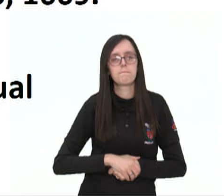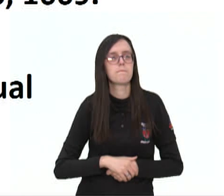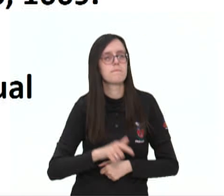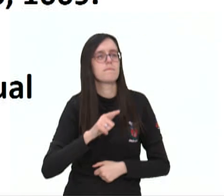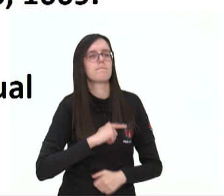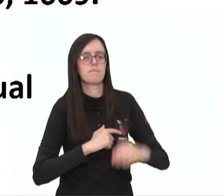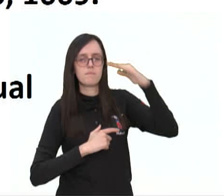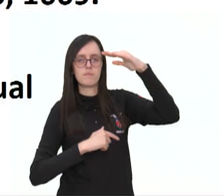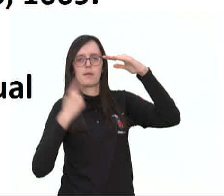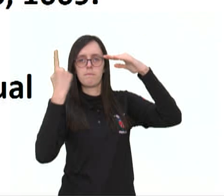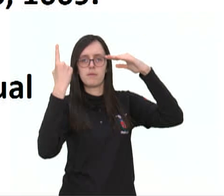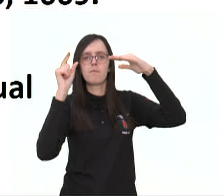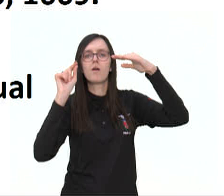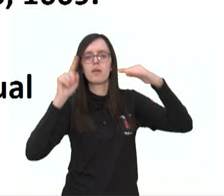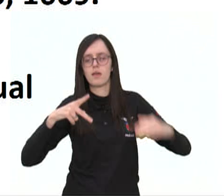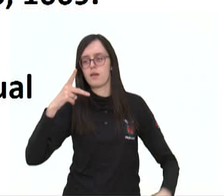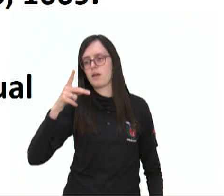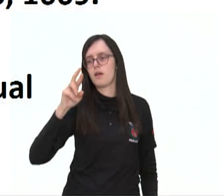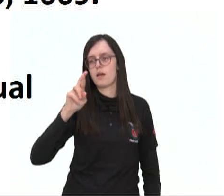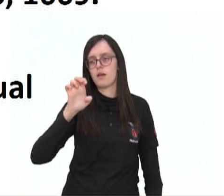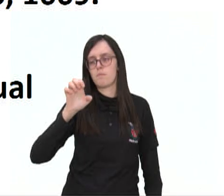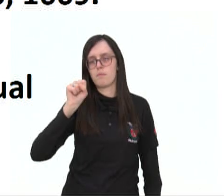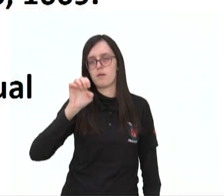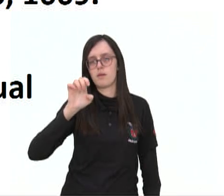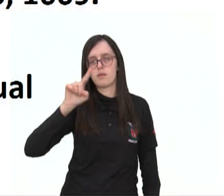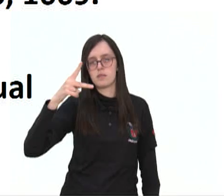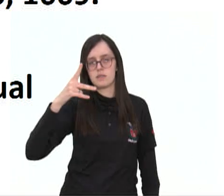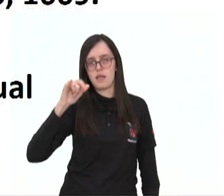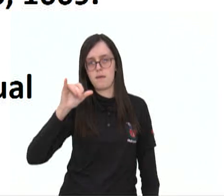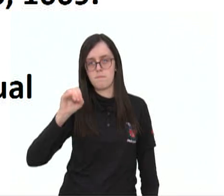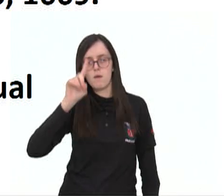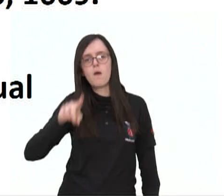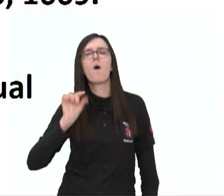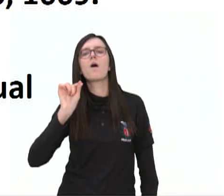do presépio de Santa Maria de Belém é de